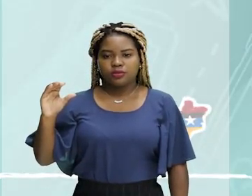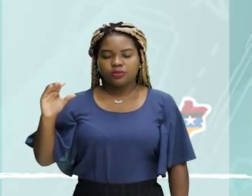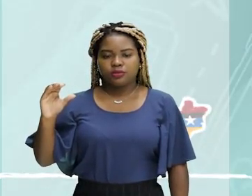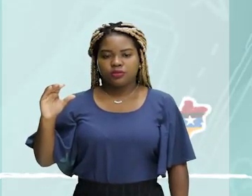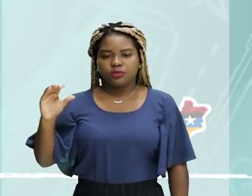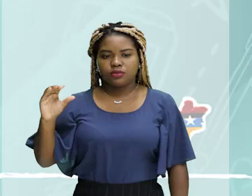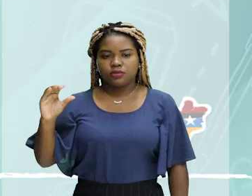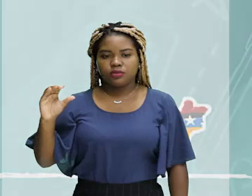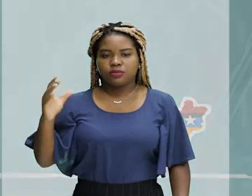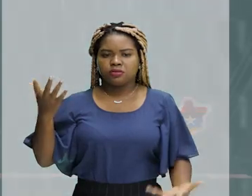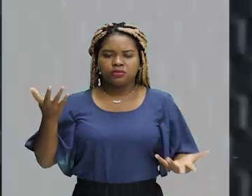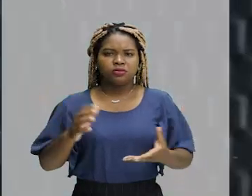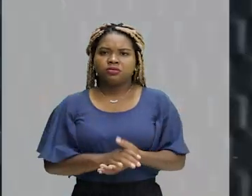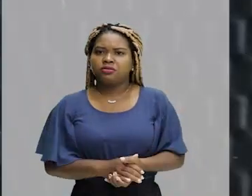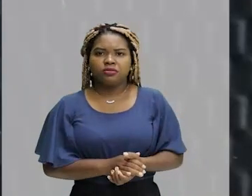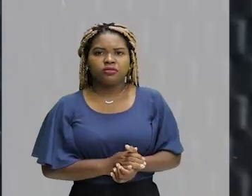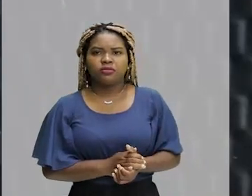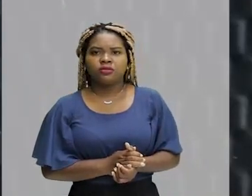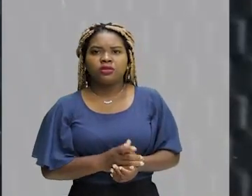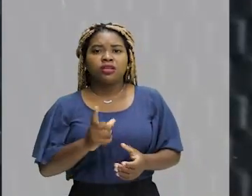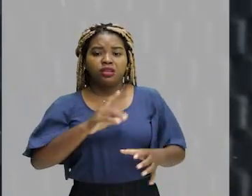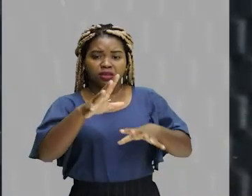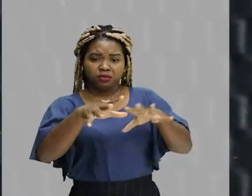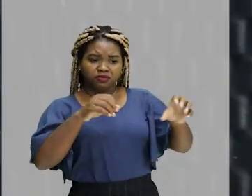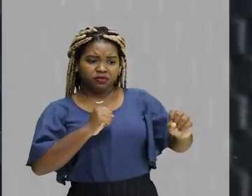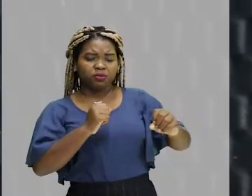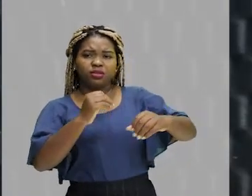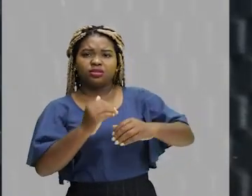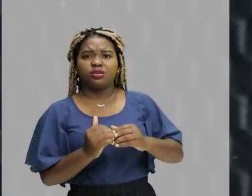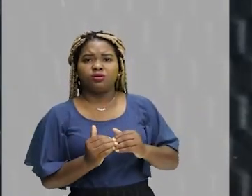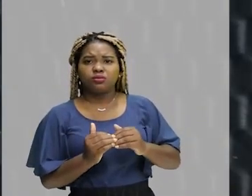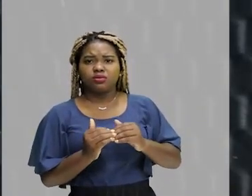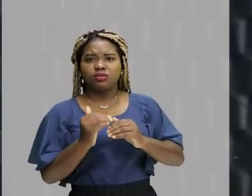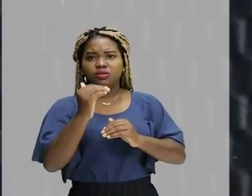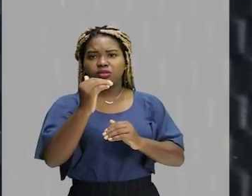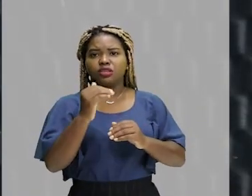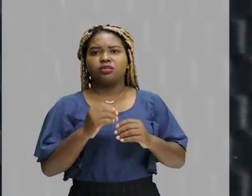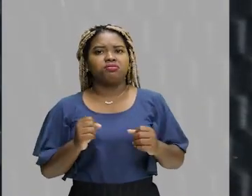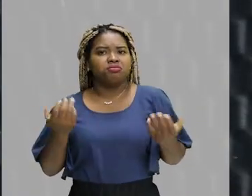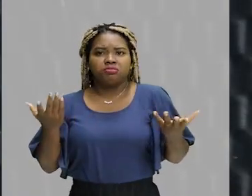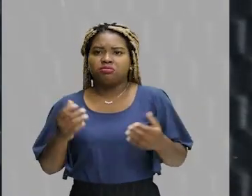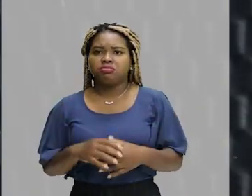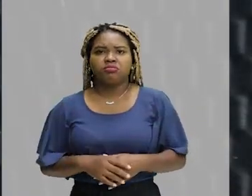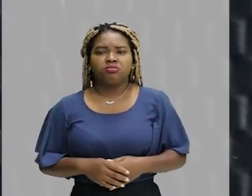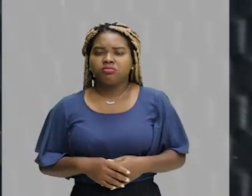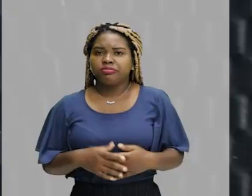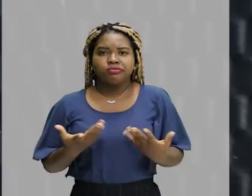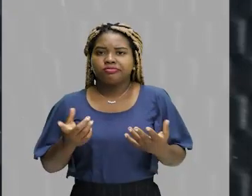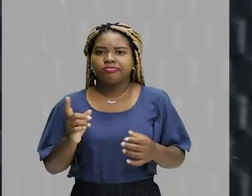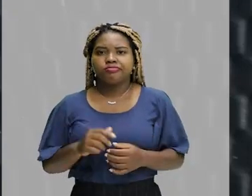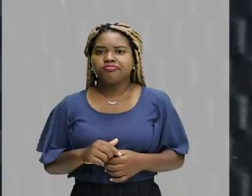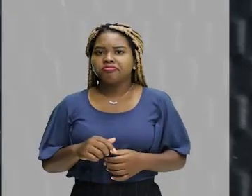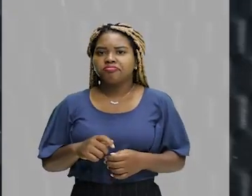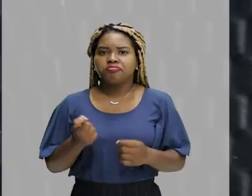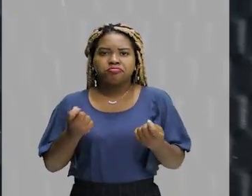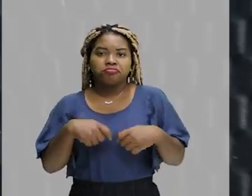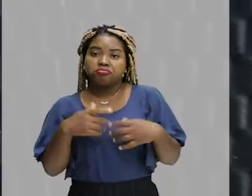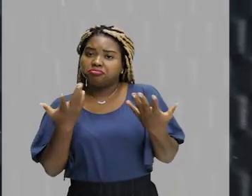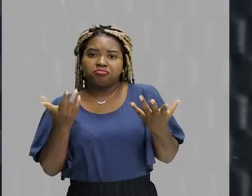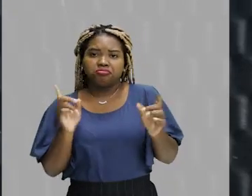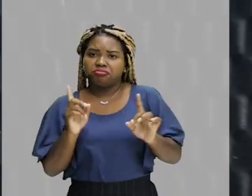superior? Não existe essa exigência, né? Até sorri aqui. Essa alternativa, ela é até